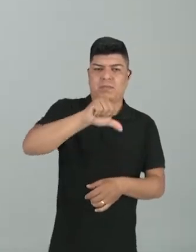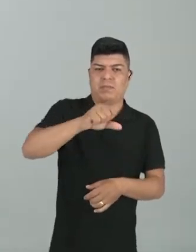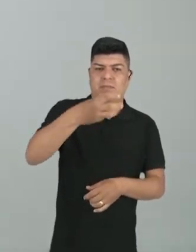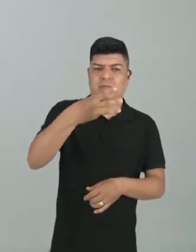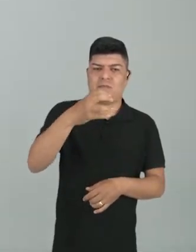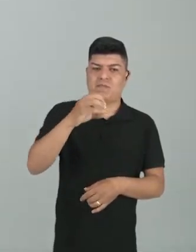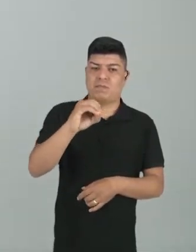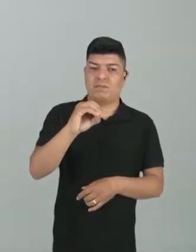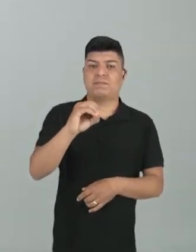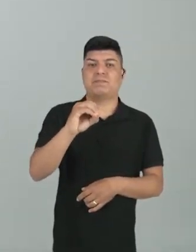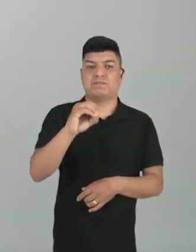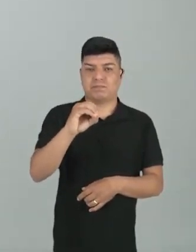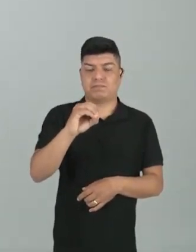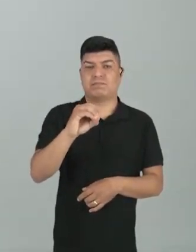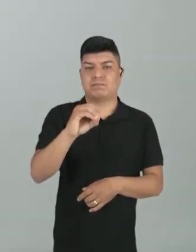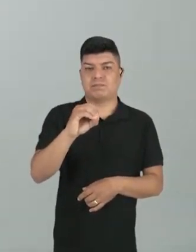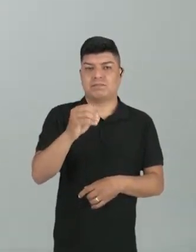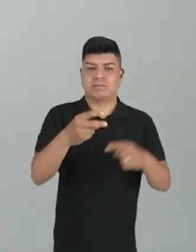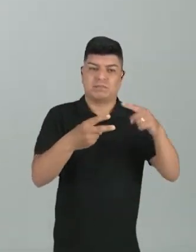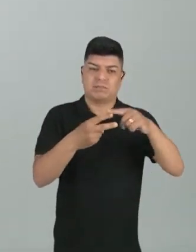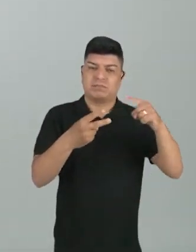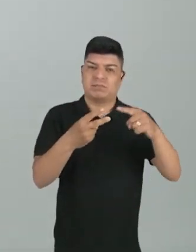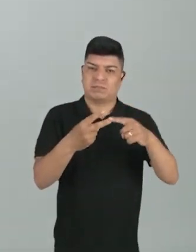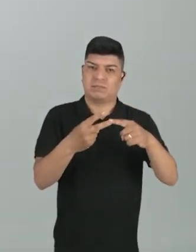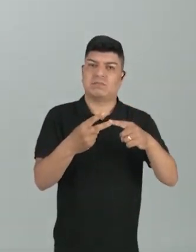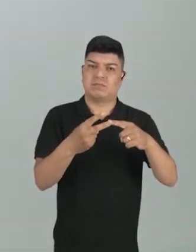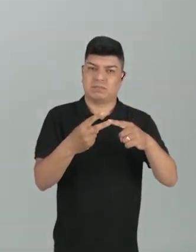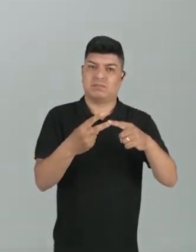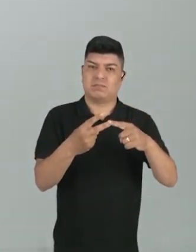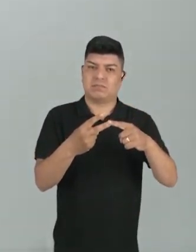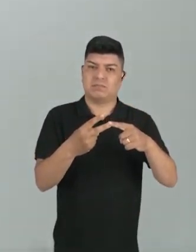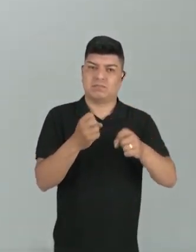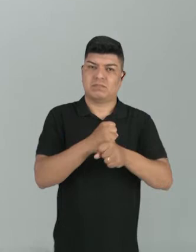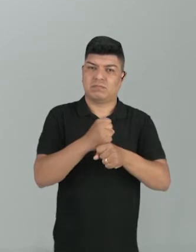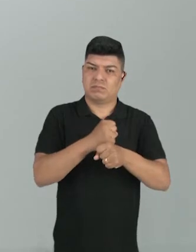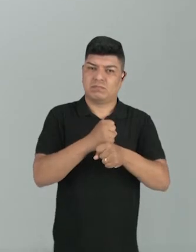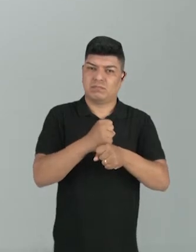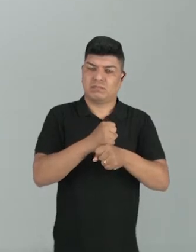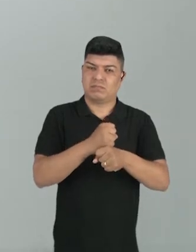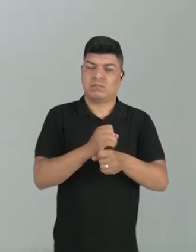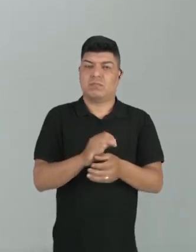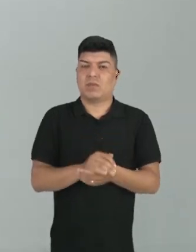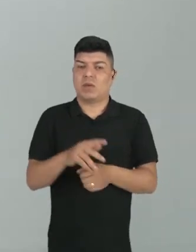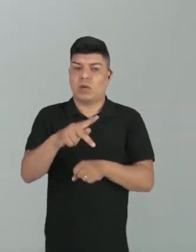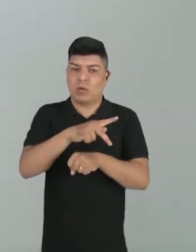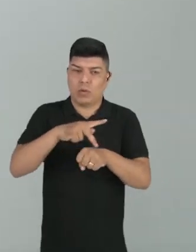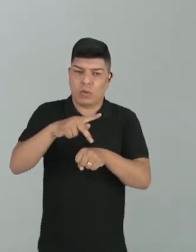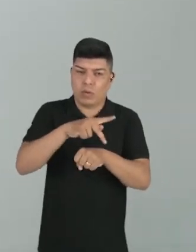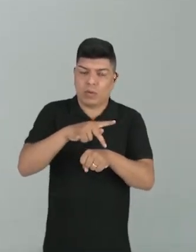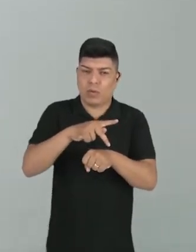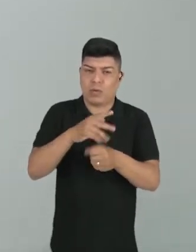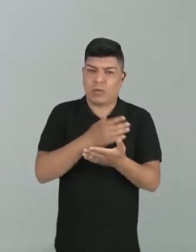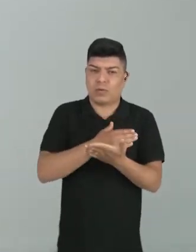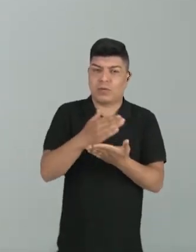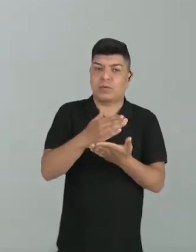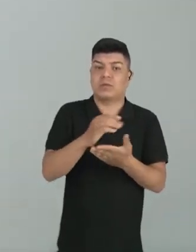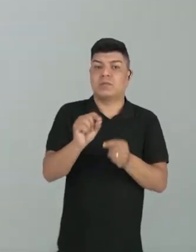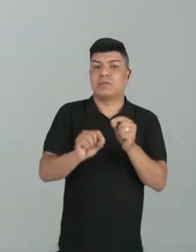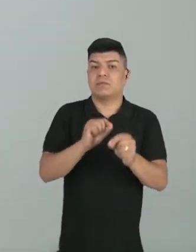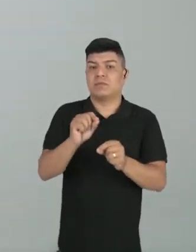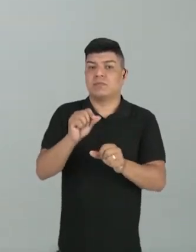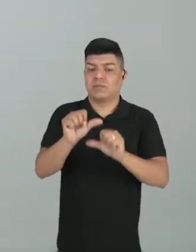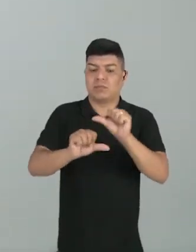1930, né? Ou seja, nessas 2 décadas, corrigindo, o país ele começou a passar por